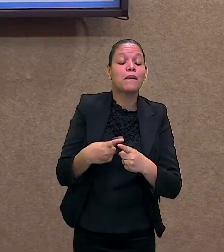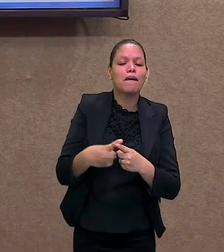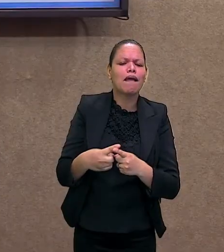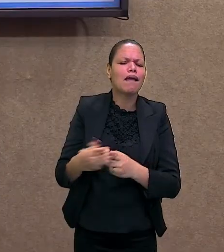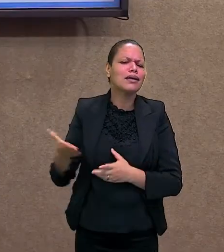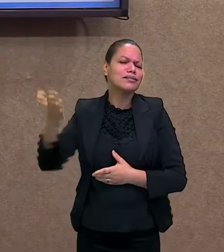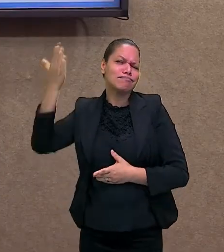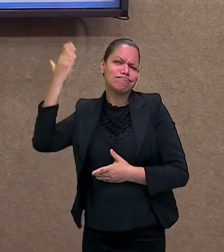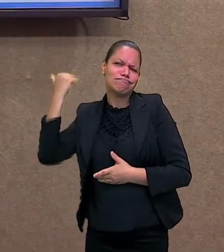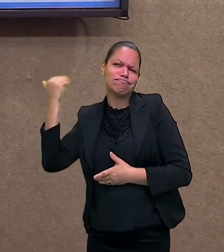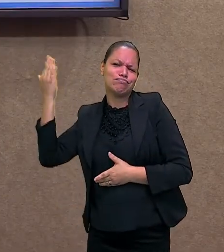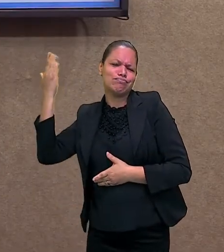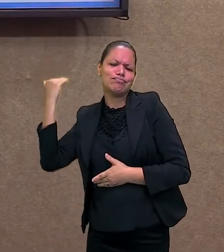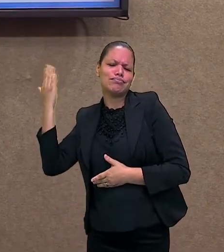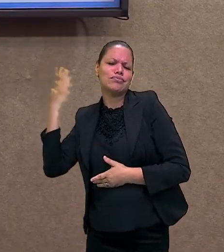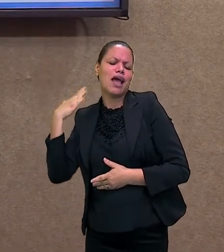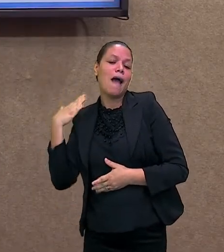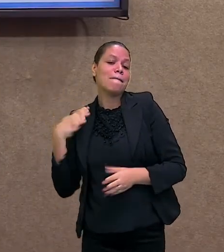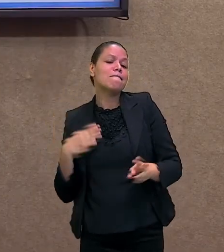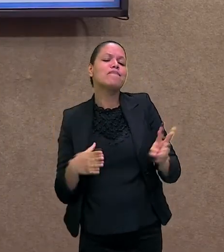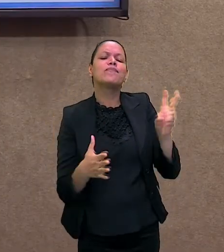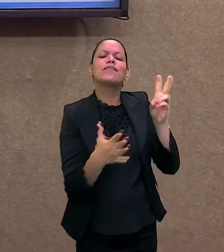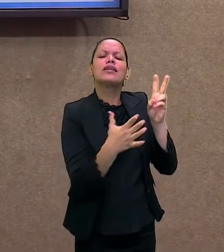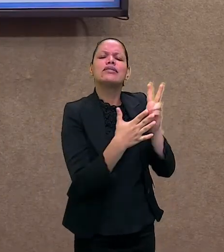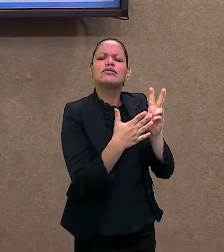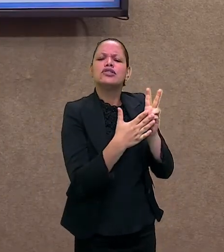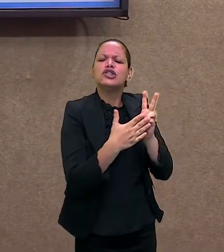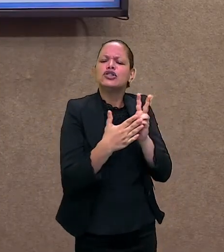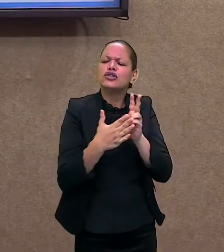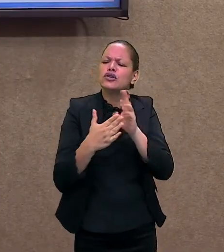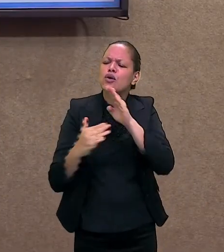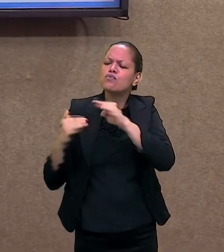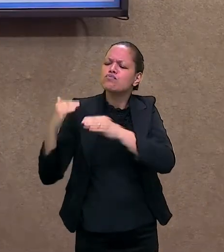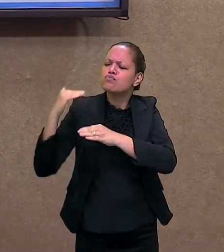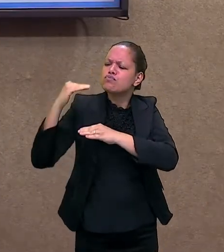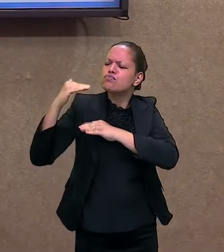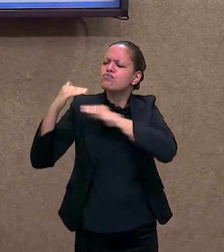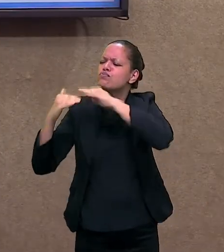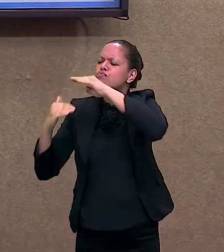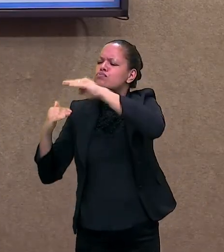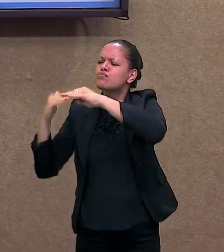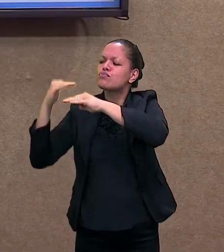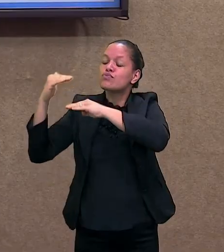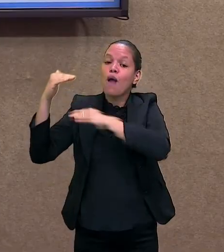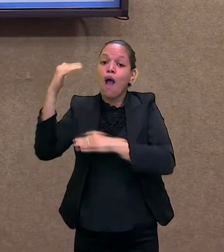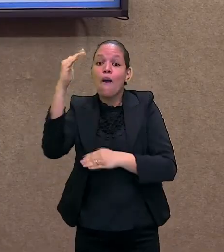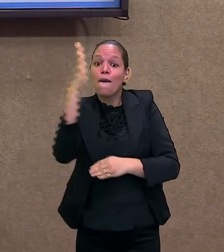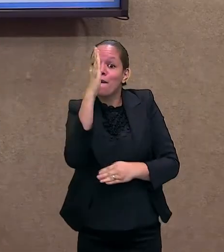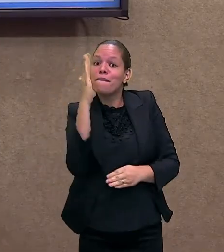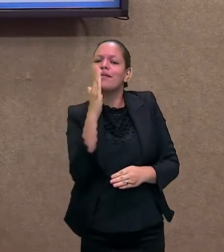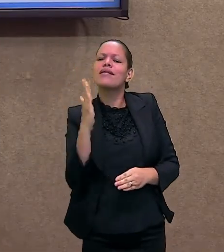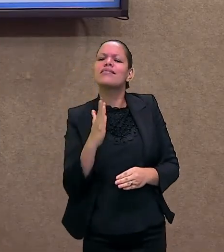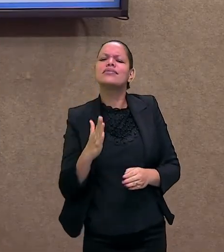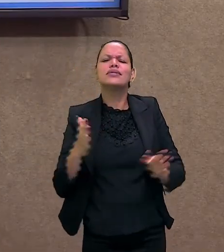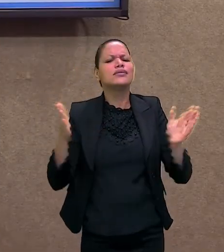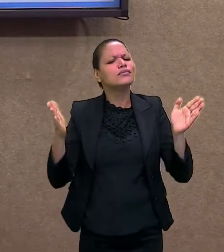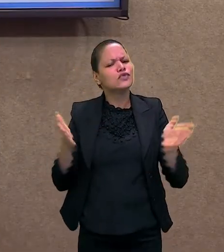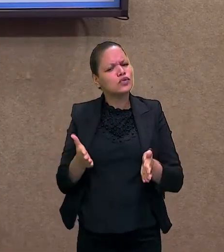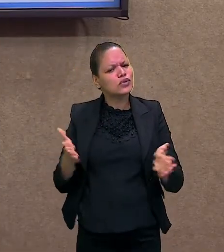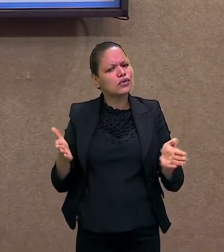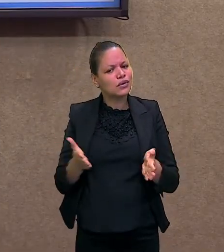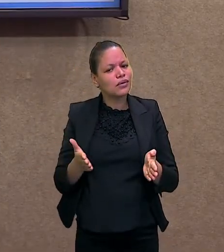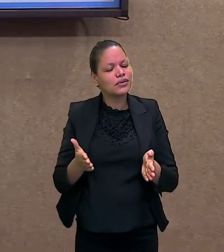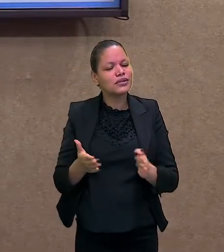né, tudo que é o Brasil hoje, com relação a respeito à natureza, às questões ambientais, que eles tanto pregam